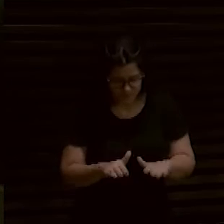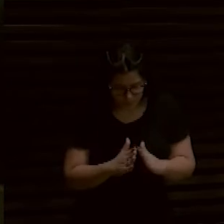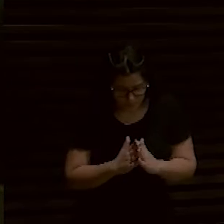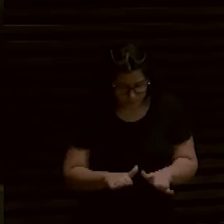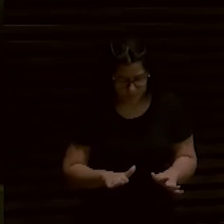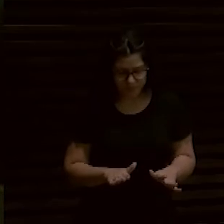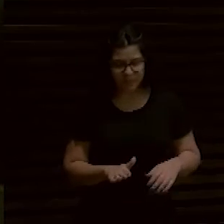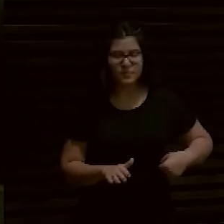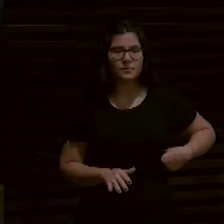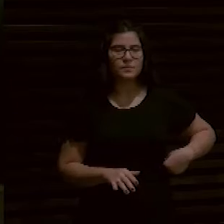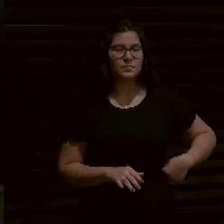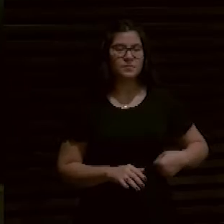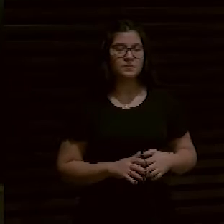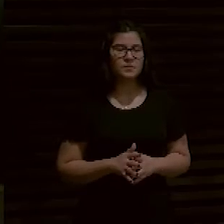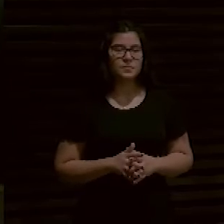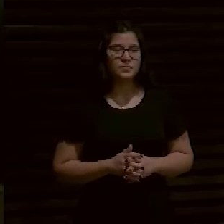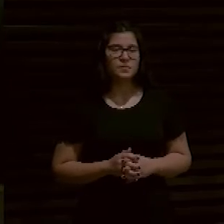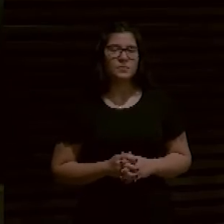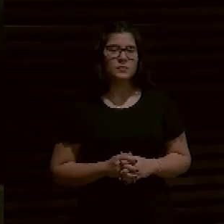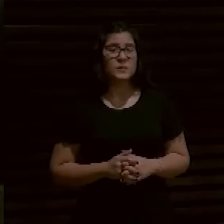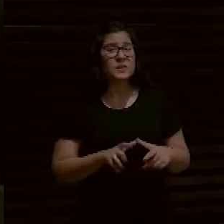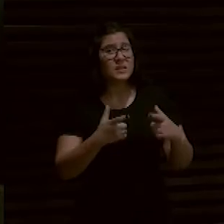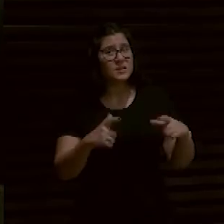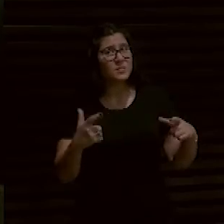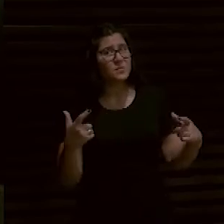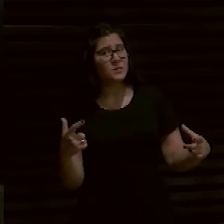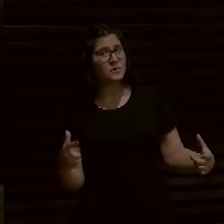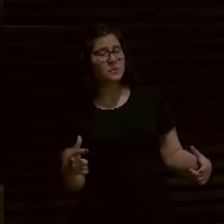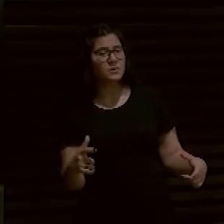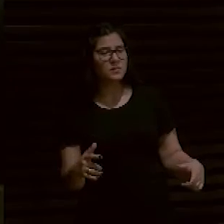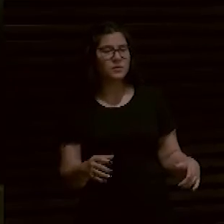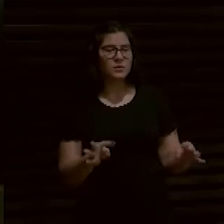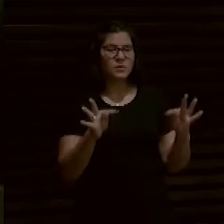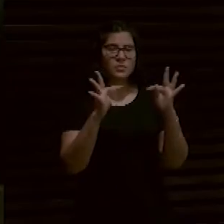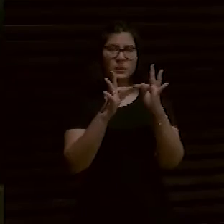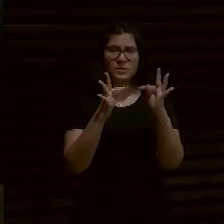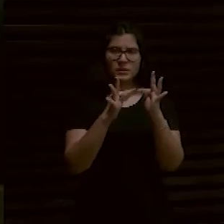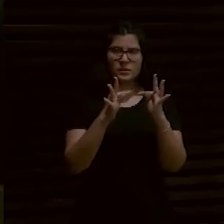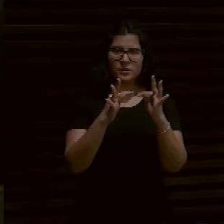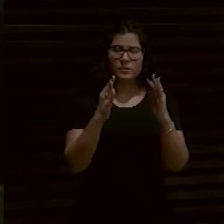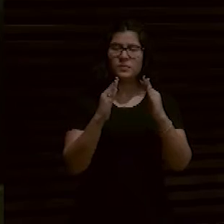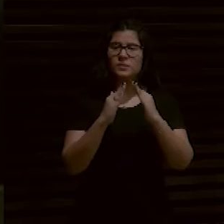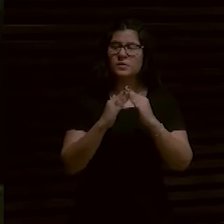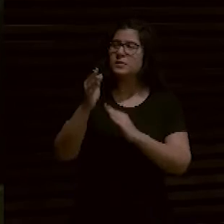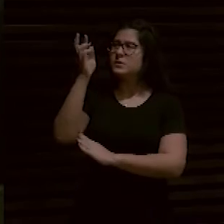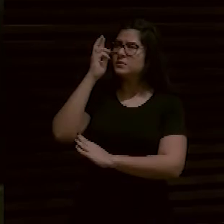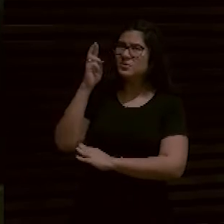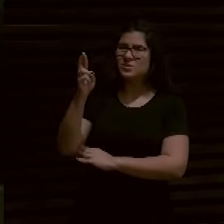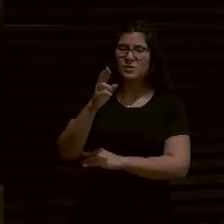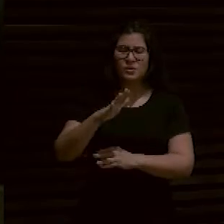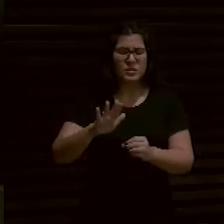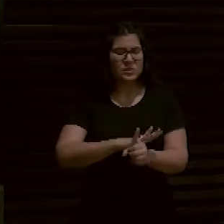E essa idolatria era tamanha que inclusive o templo, a casa do Senhor, estava